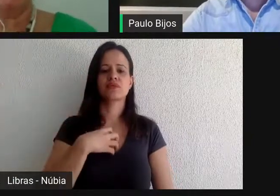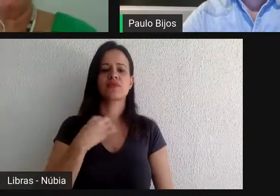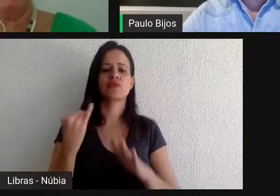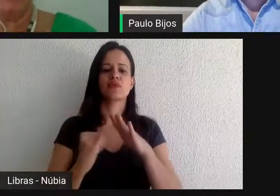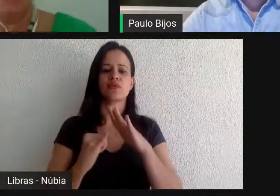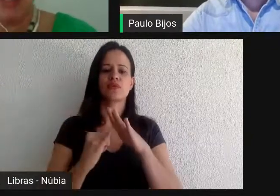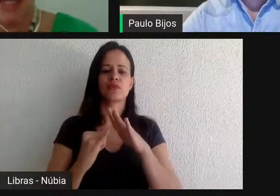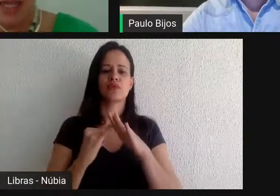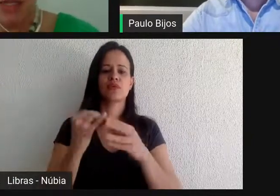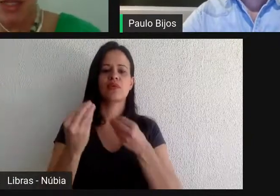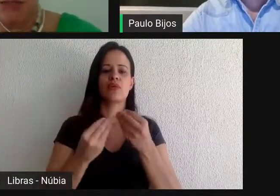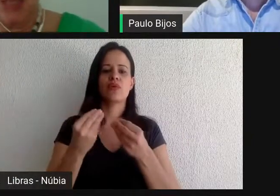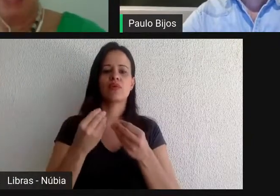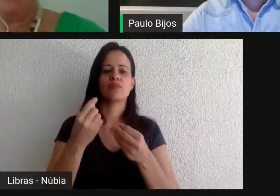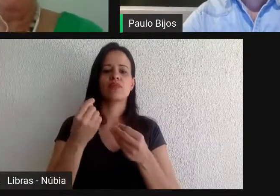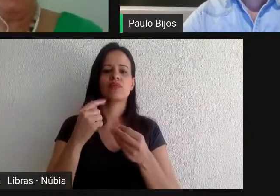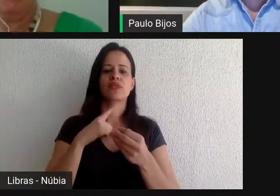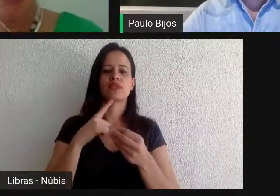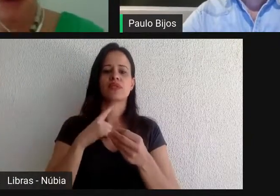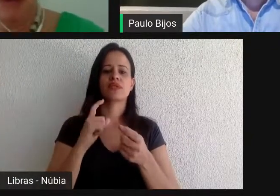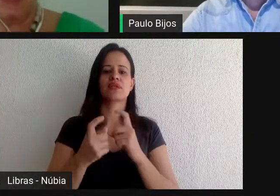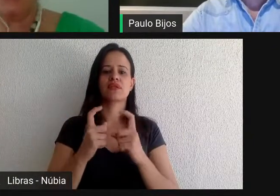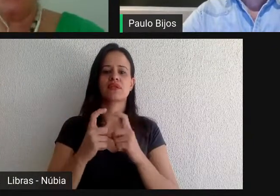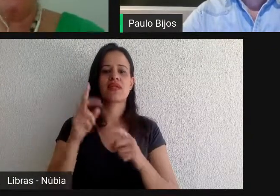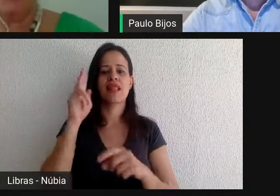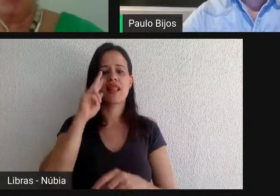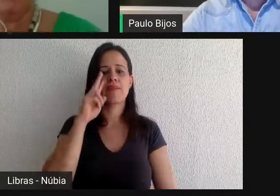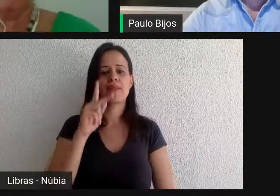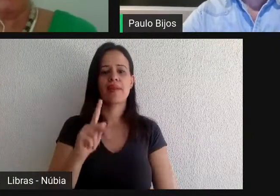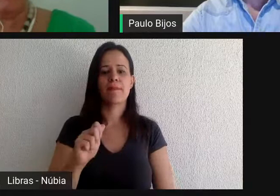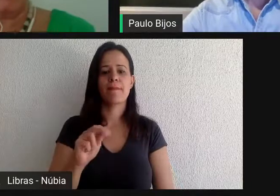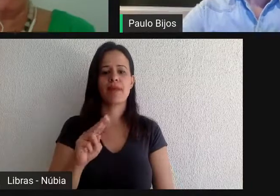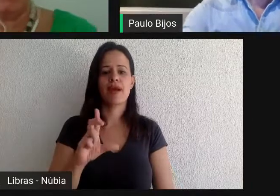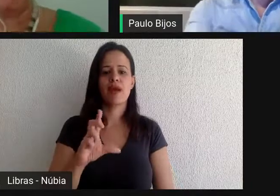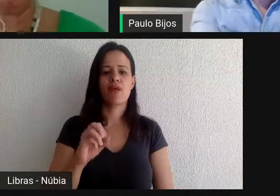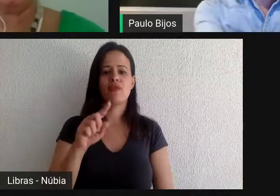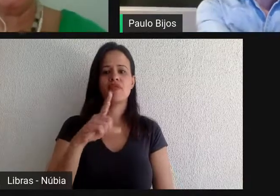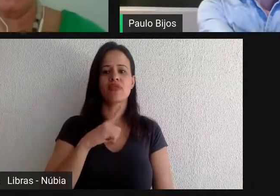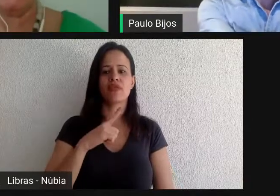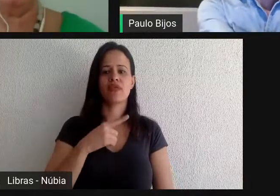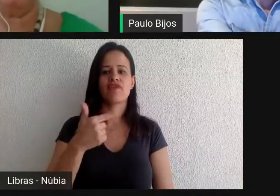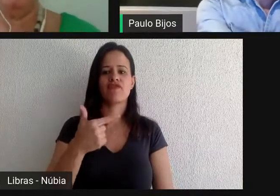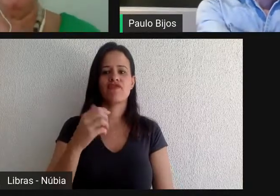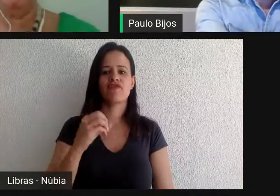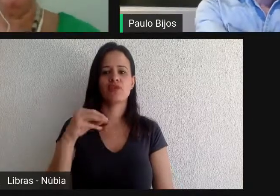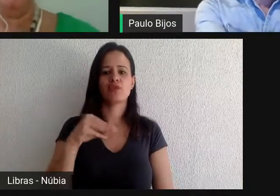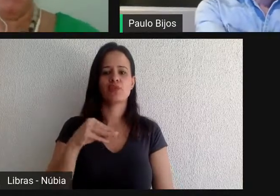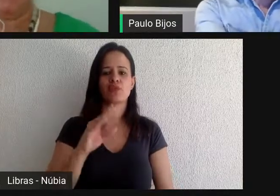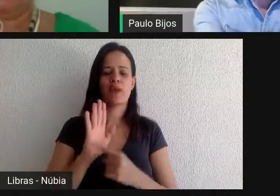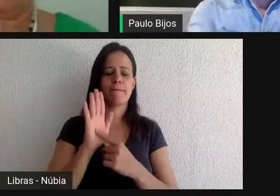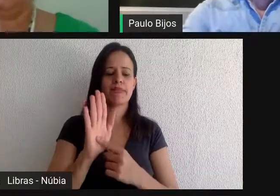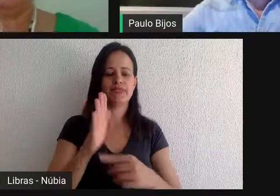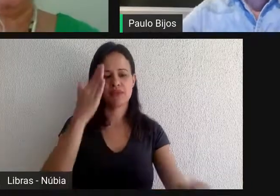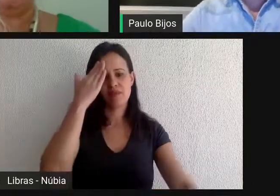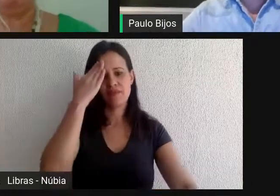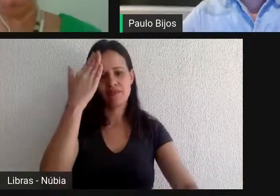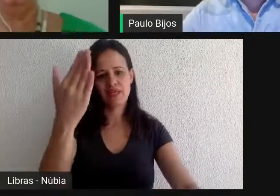e Comportamento Legislativo. Lembrando, Paulo, que você tem 20 minutos para a sua apresentação. Obrigada.